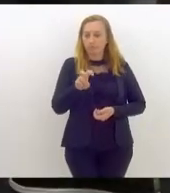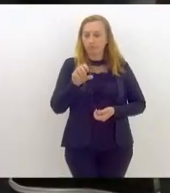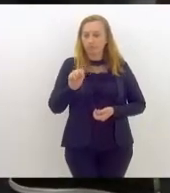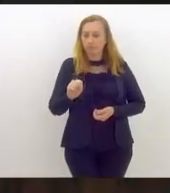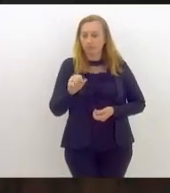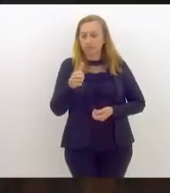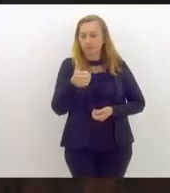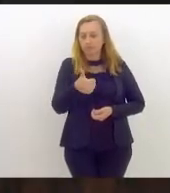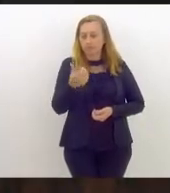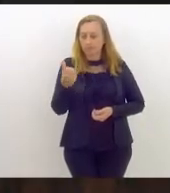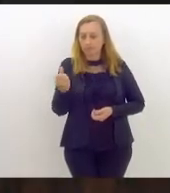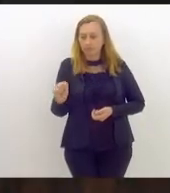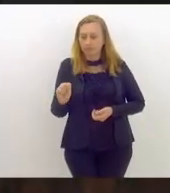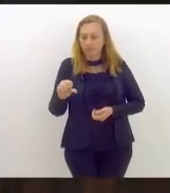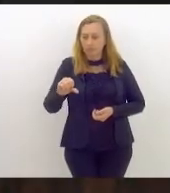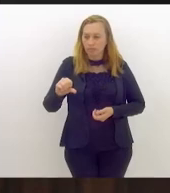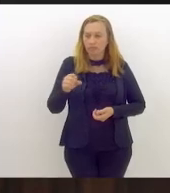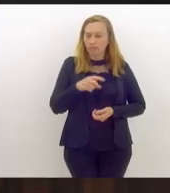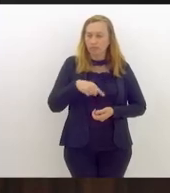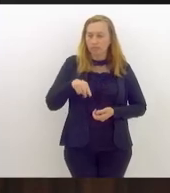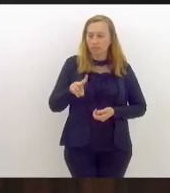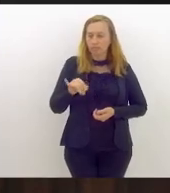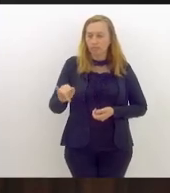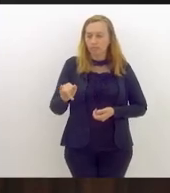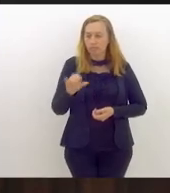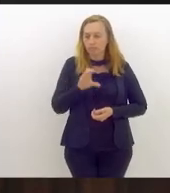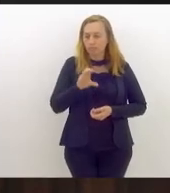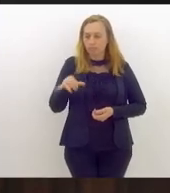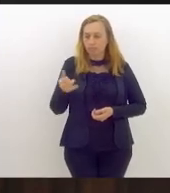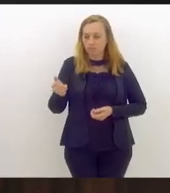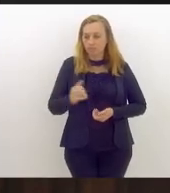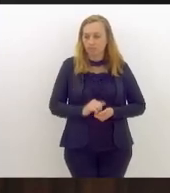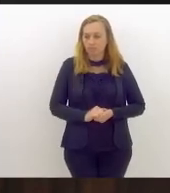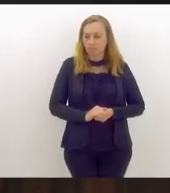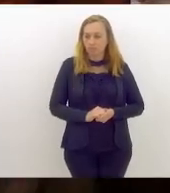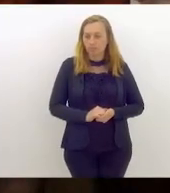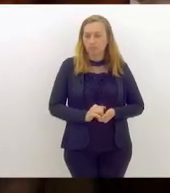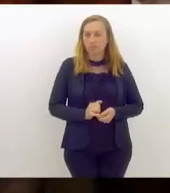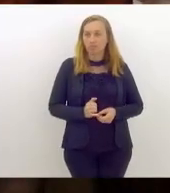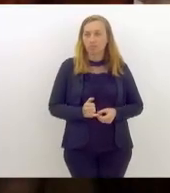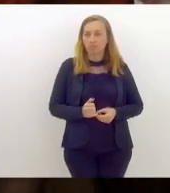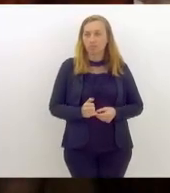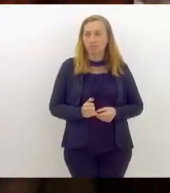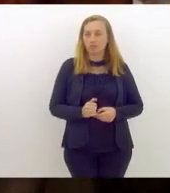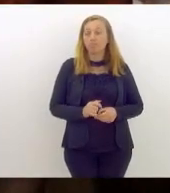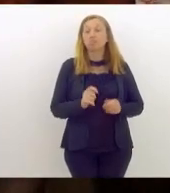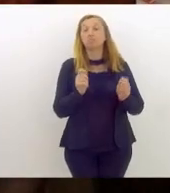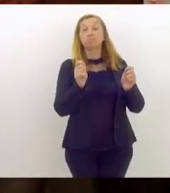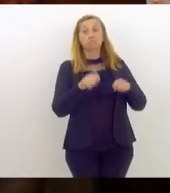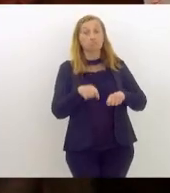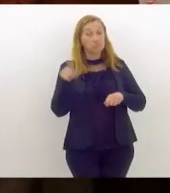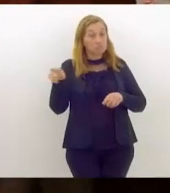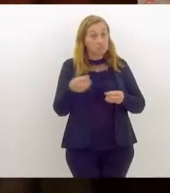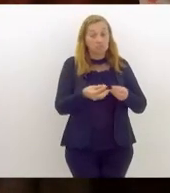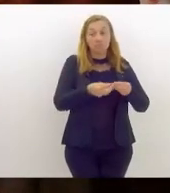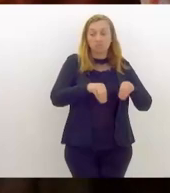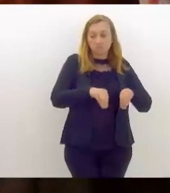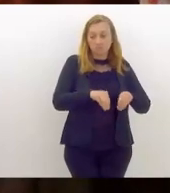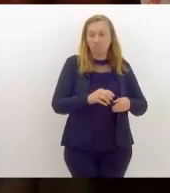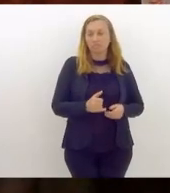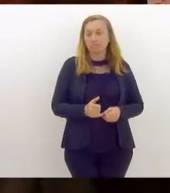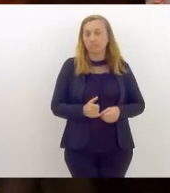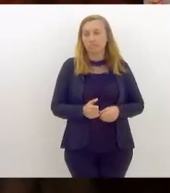vai para a CCJ. Só queria lembrar, Vossa Excelência, tá... que essa possível